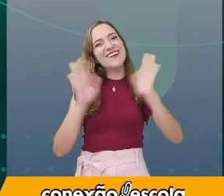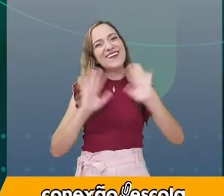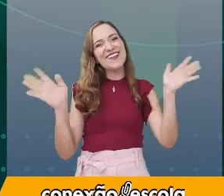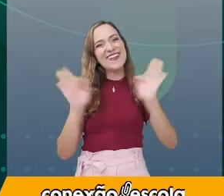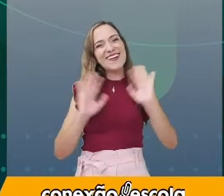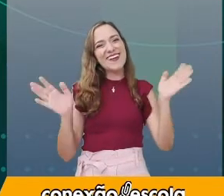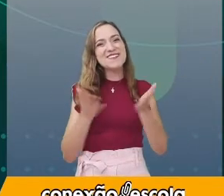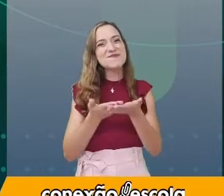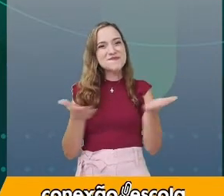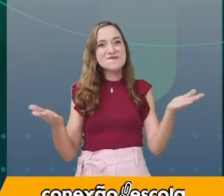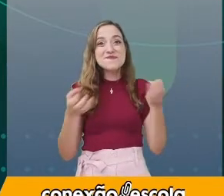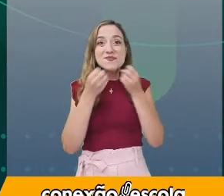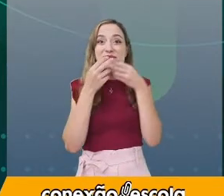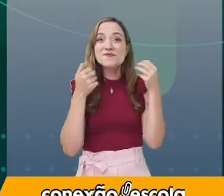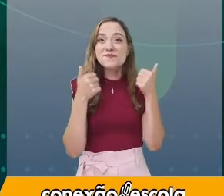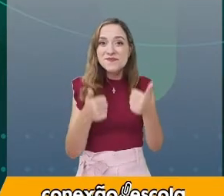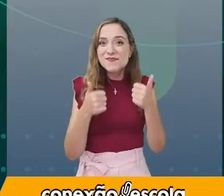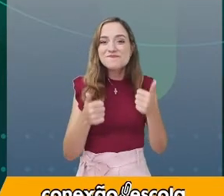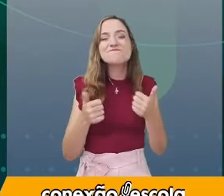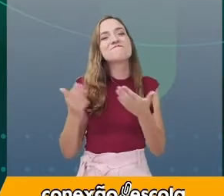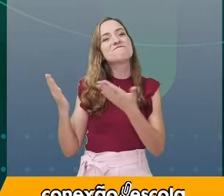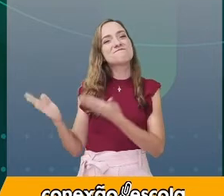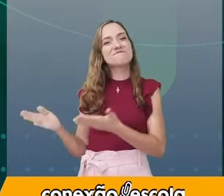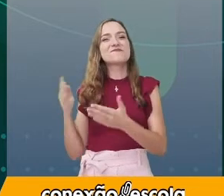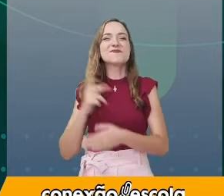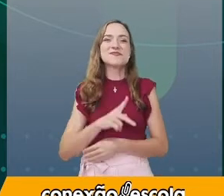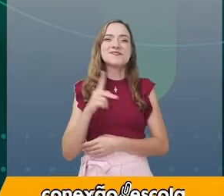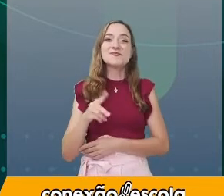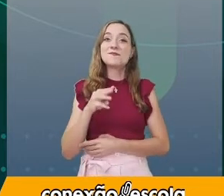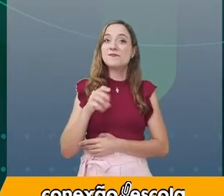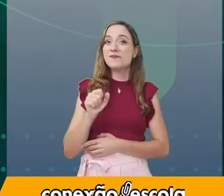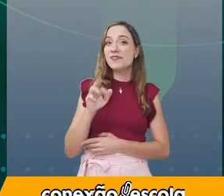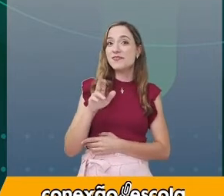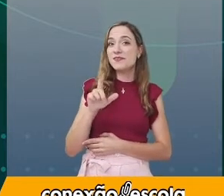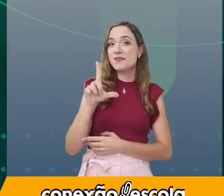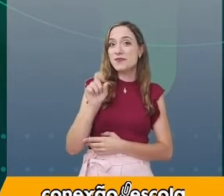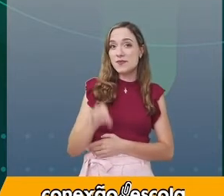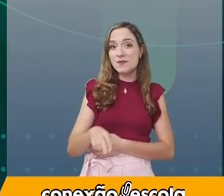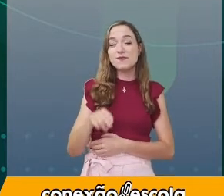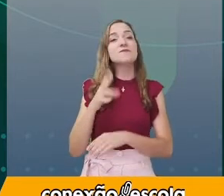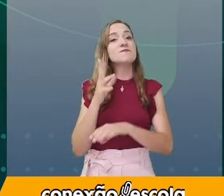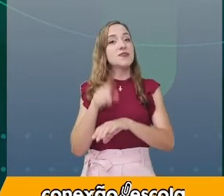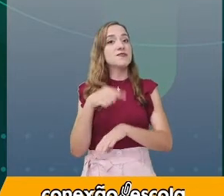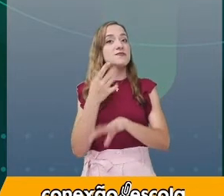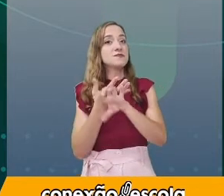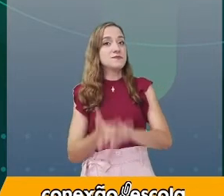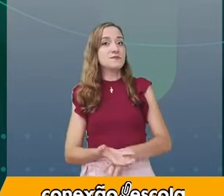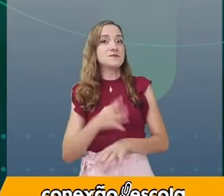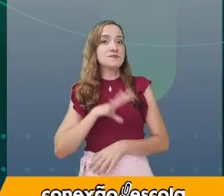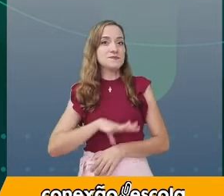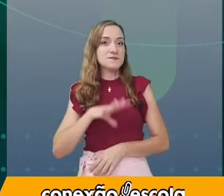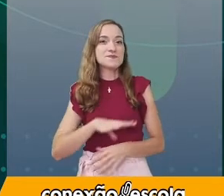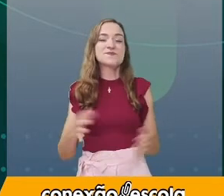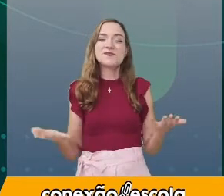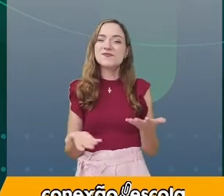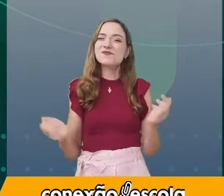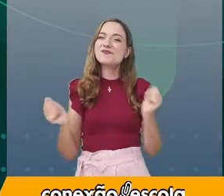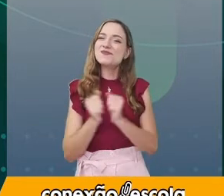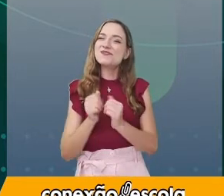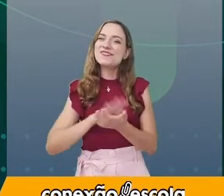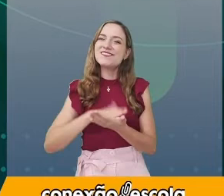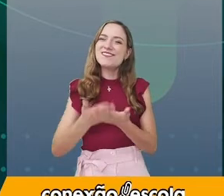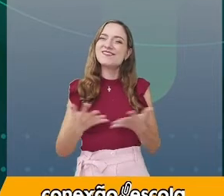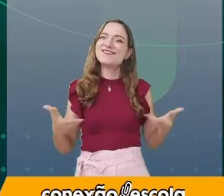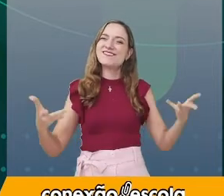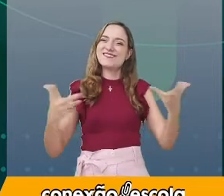Olá, pessoal, tudo bem com vocês? Eu sou o professor Marlon, professor de língua portuguesa. Estou hoje aqui na companhia da nossa